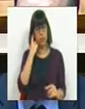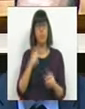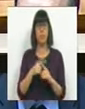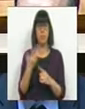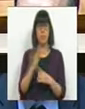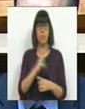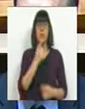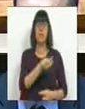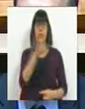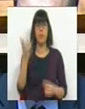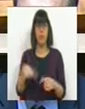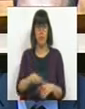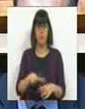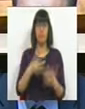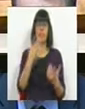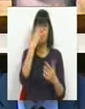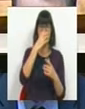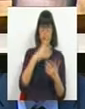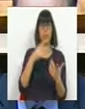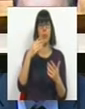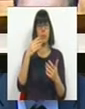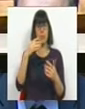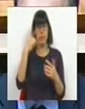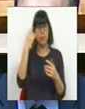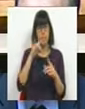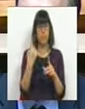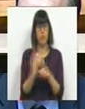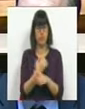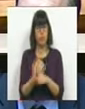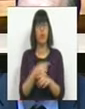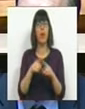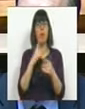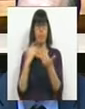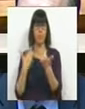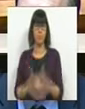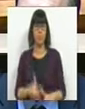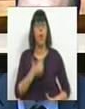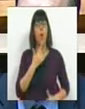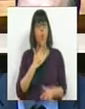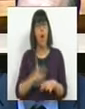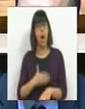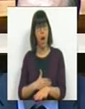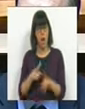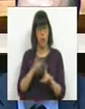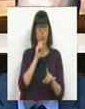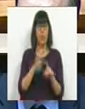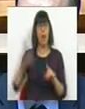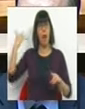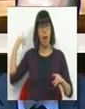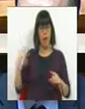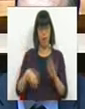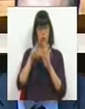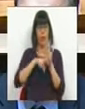o caso de muitas explorações pecuárias de bovinos e de suínos que estavam fortemente condicionadas antes desta possibilidade